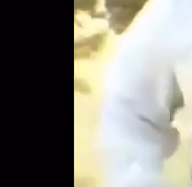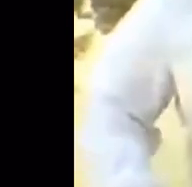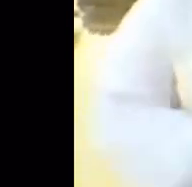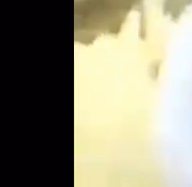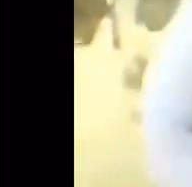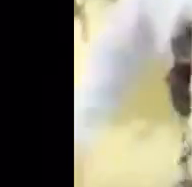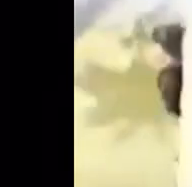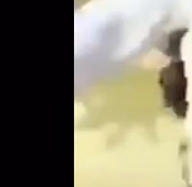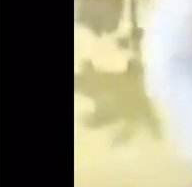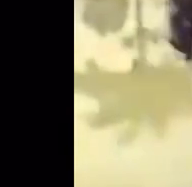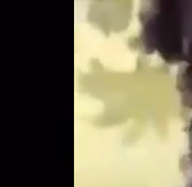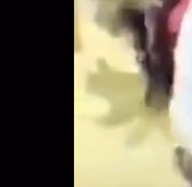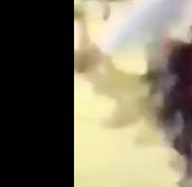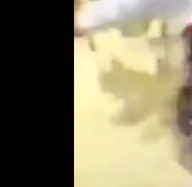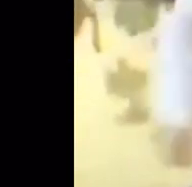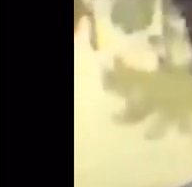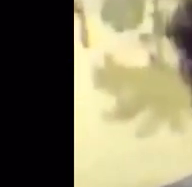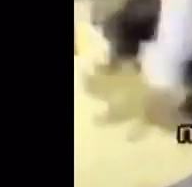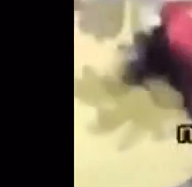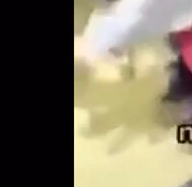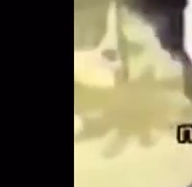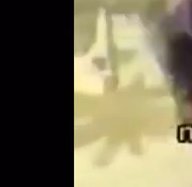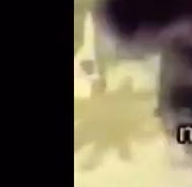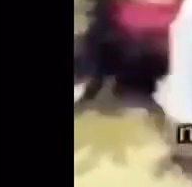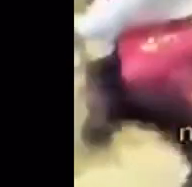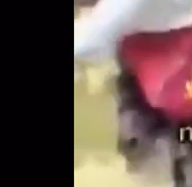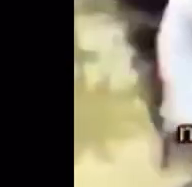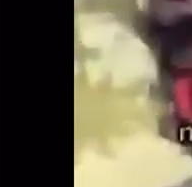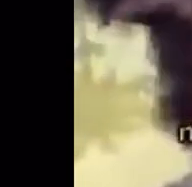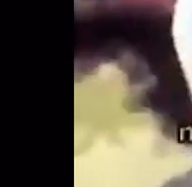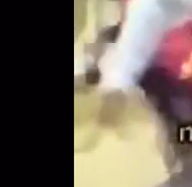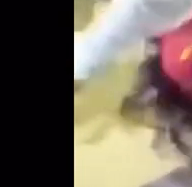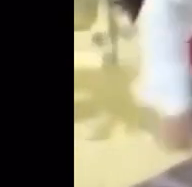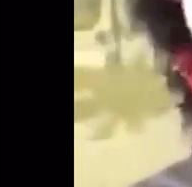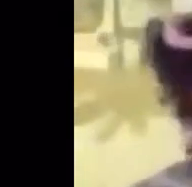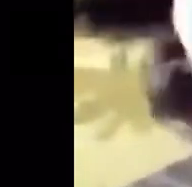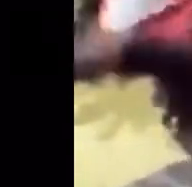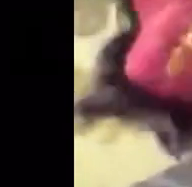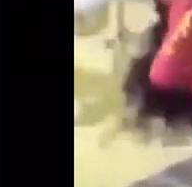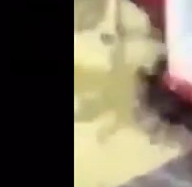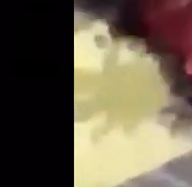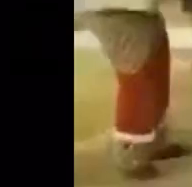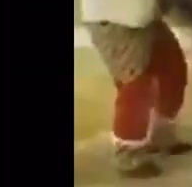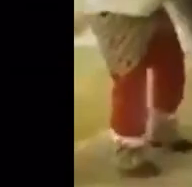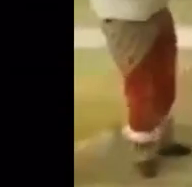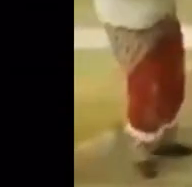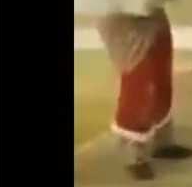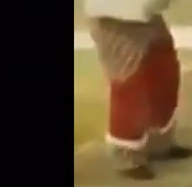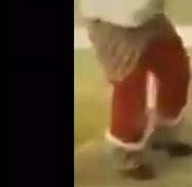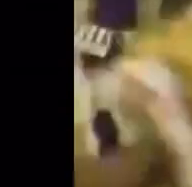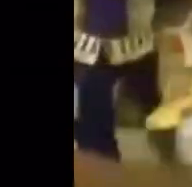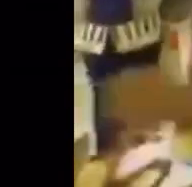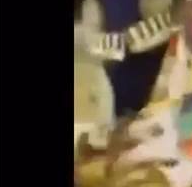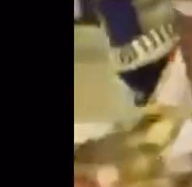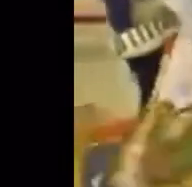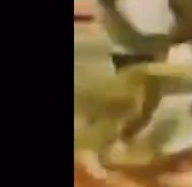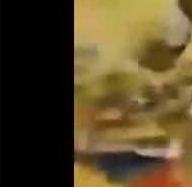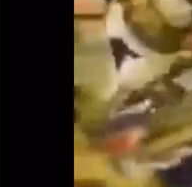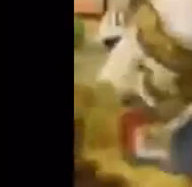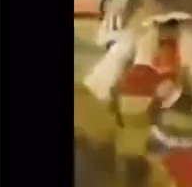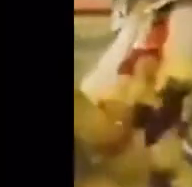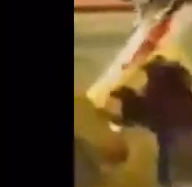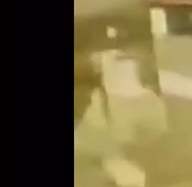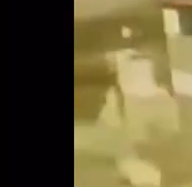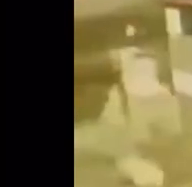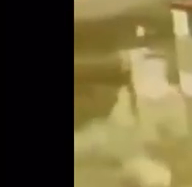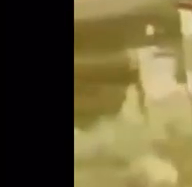marca aí. Só marcar, só nesse balanço, marcando e a dama dando seu show. 30 dias de emoção, com festa a cada